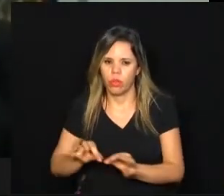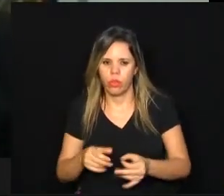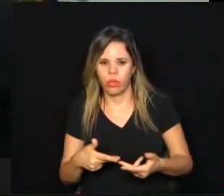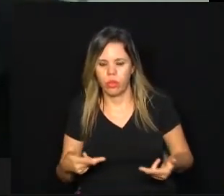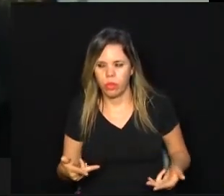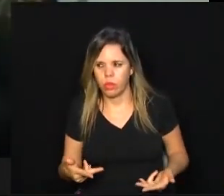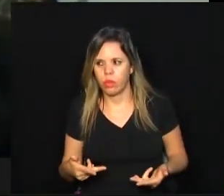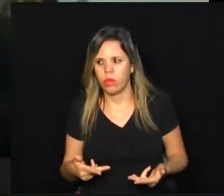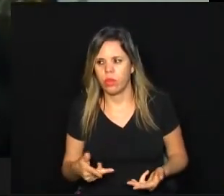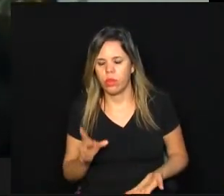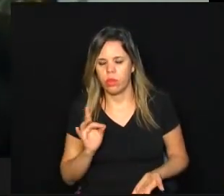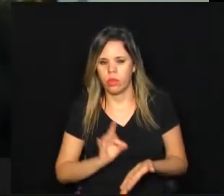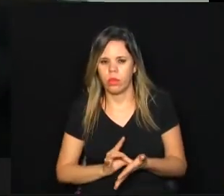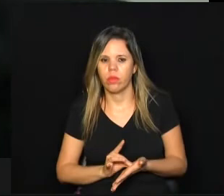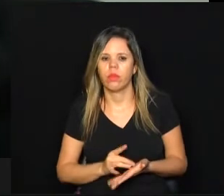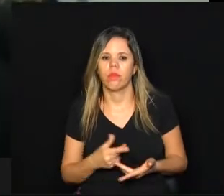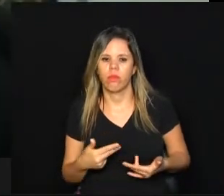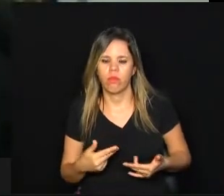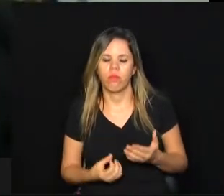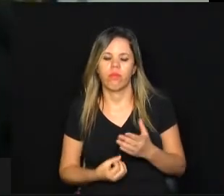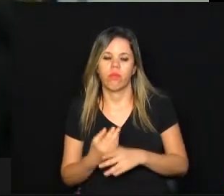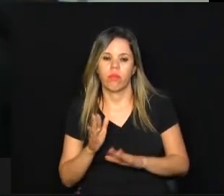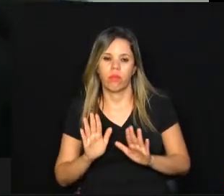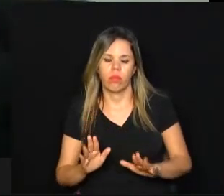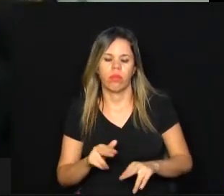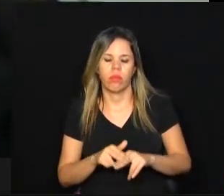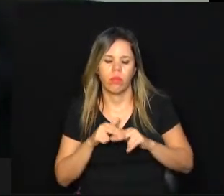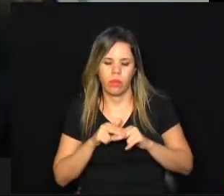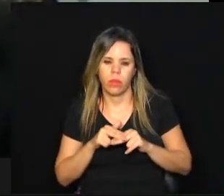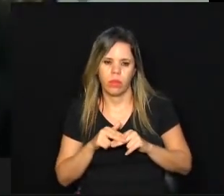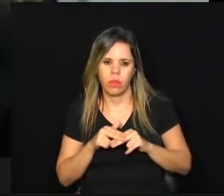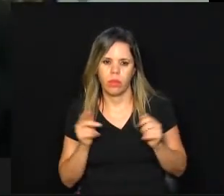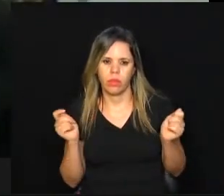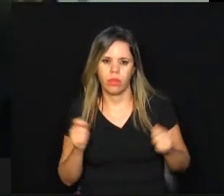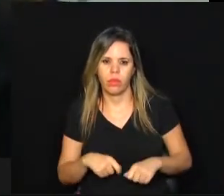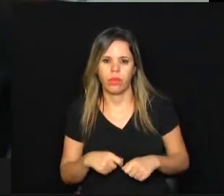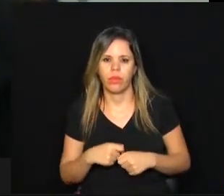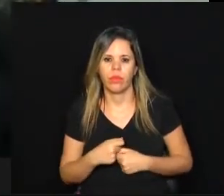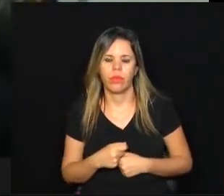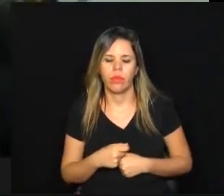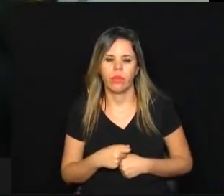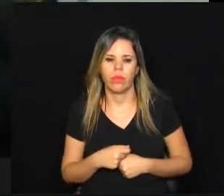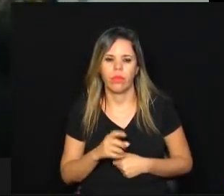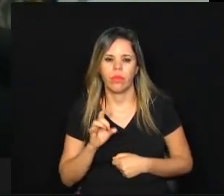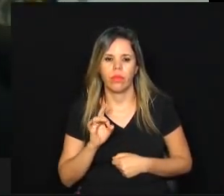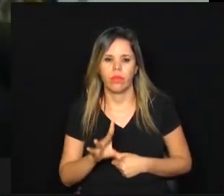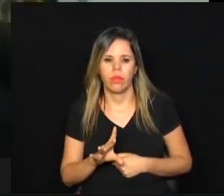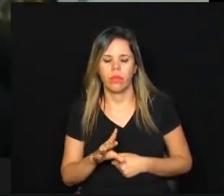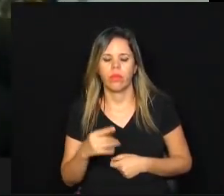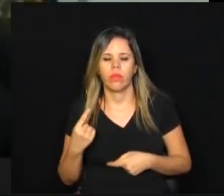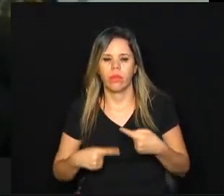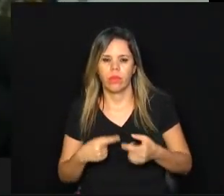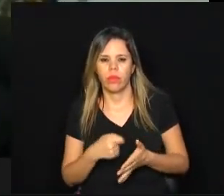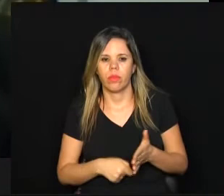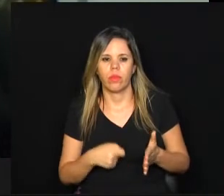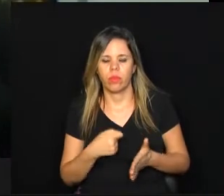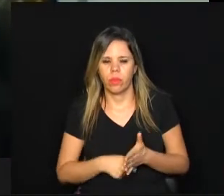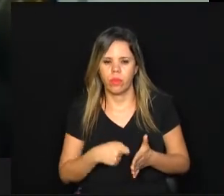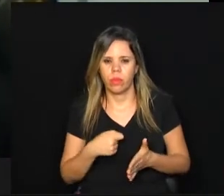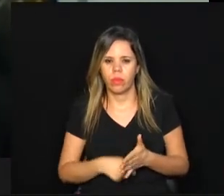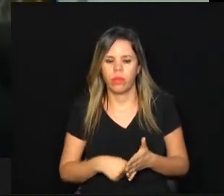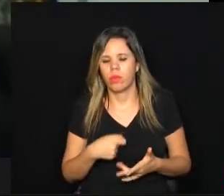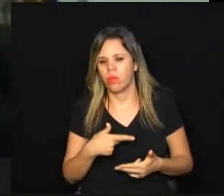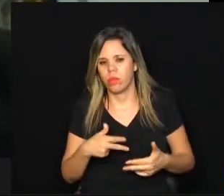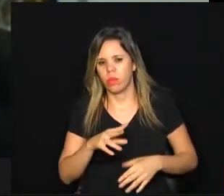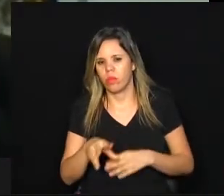a tarifa real. Porém, foi possível, somente com a política e com alguns planos